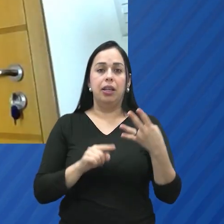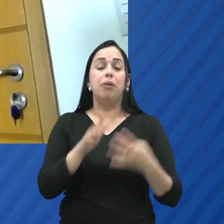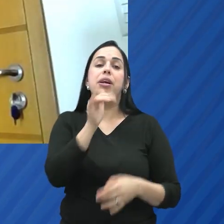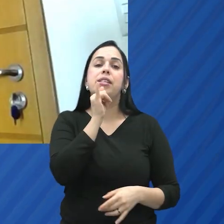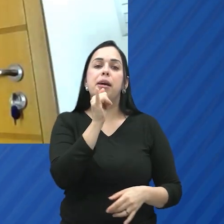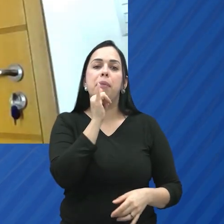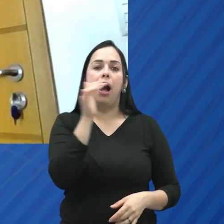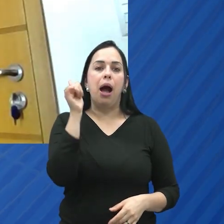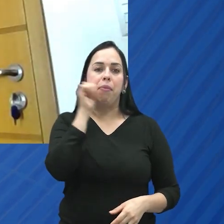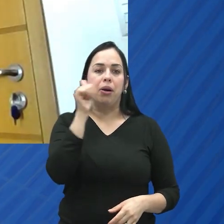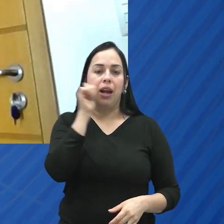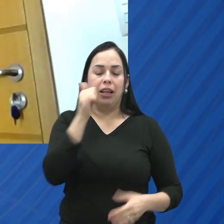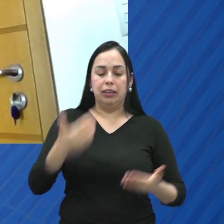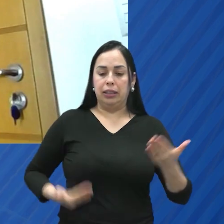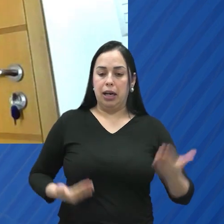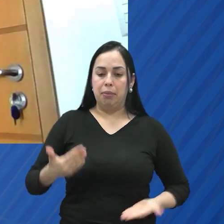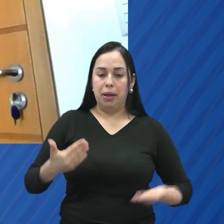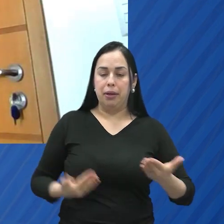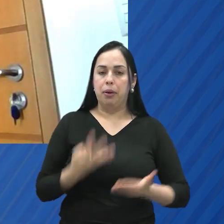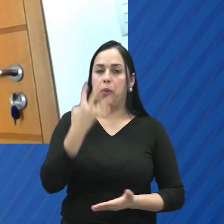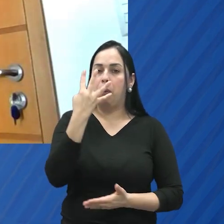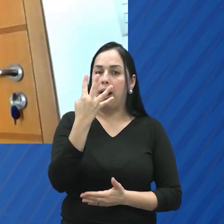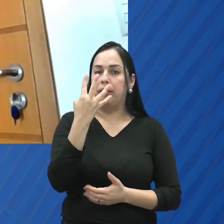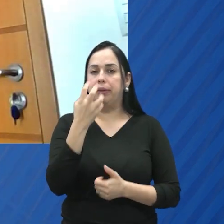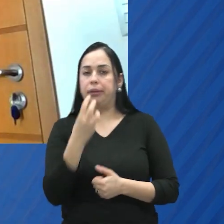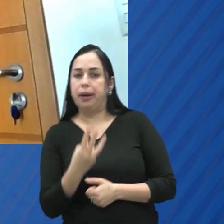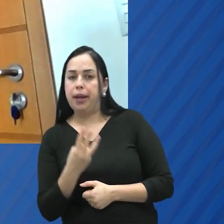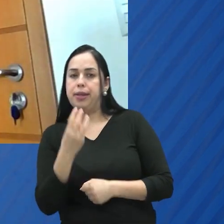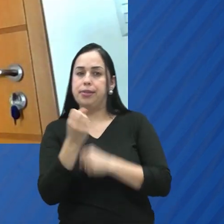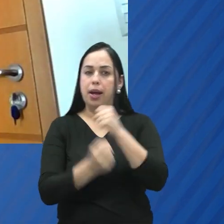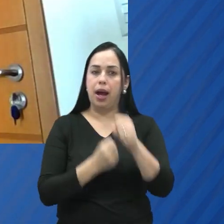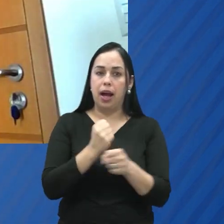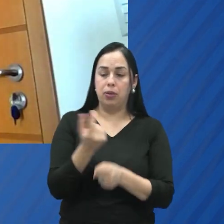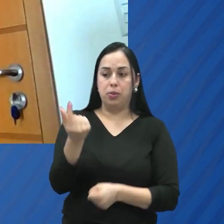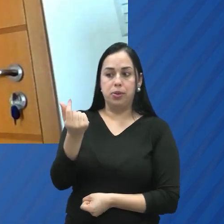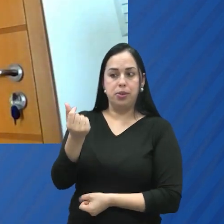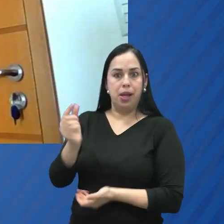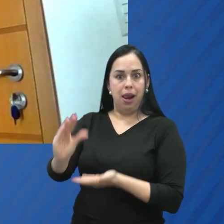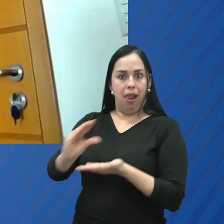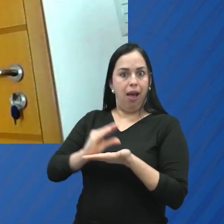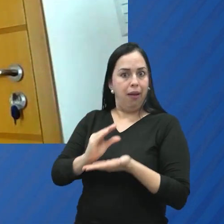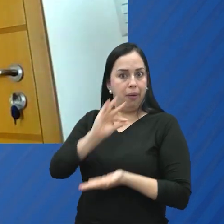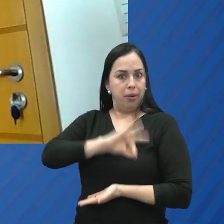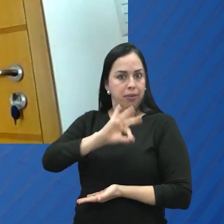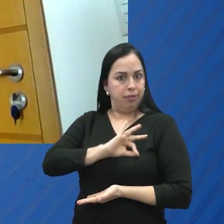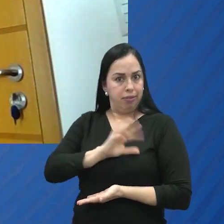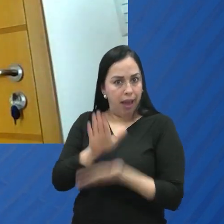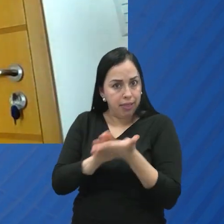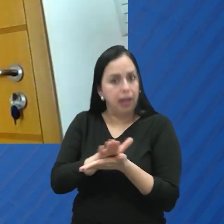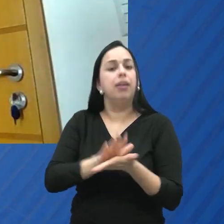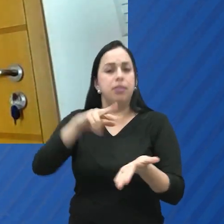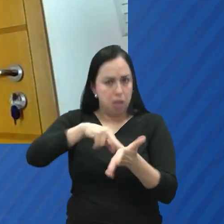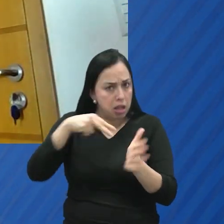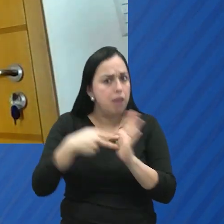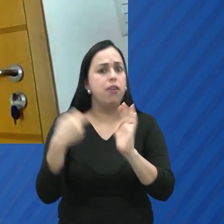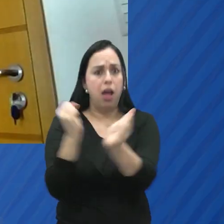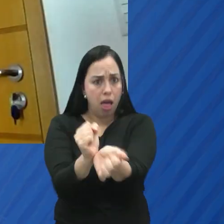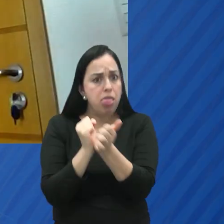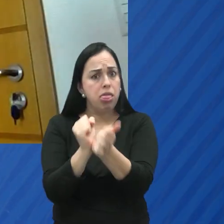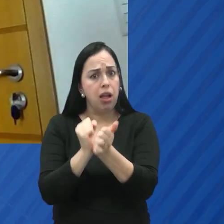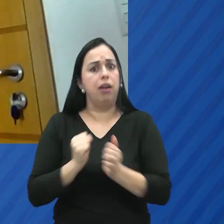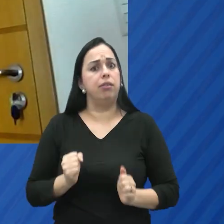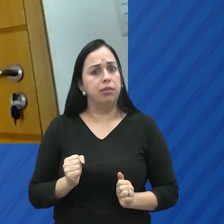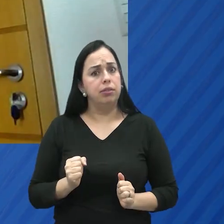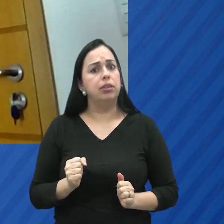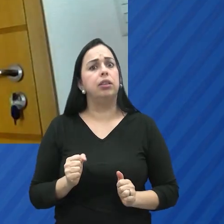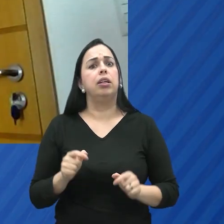trabalhadora doméstica que está há 3, 4 anos, 5 anos ali sem receber o salário, a gente enquadra isso como trabalho